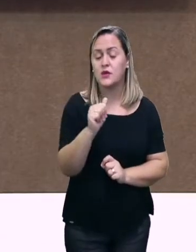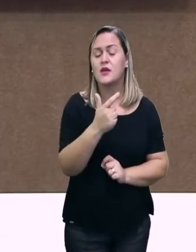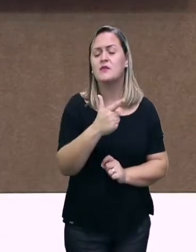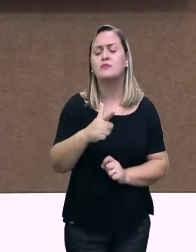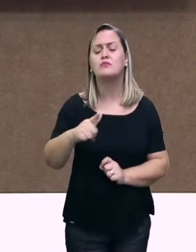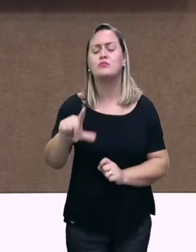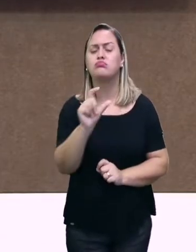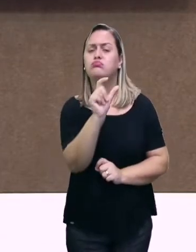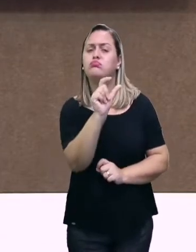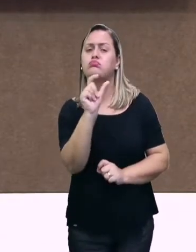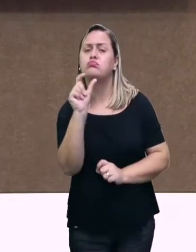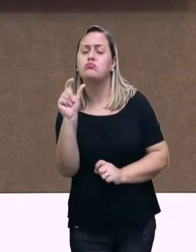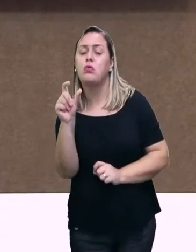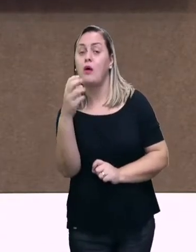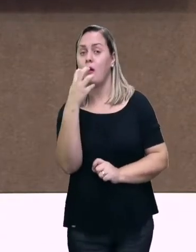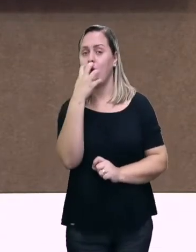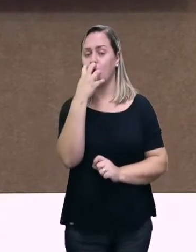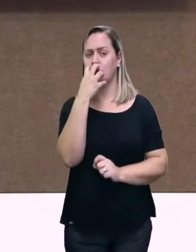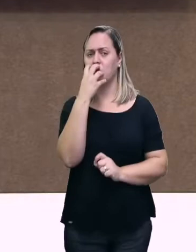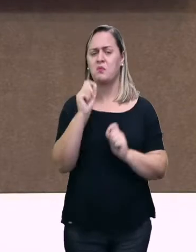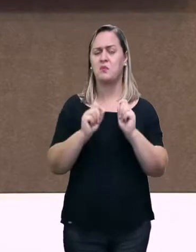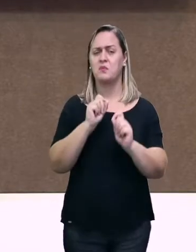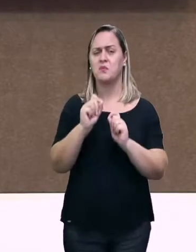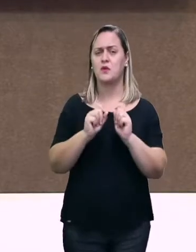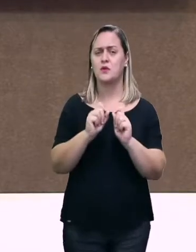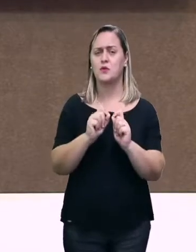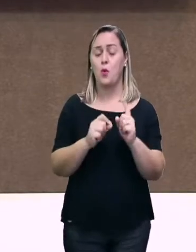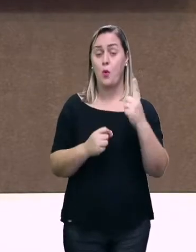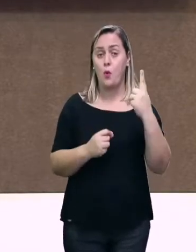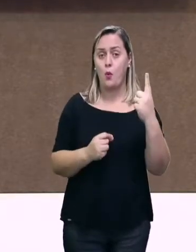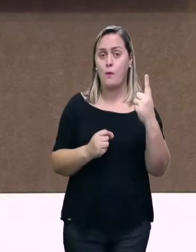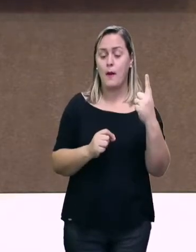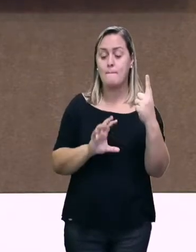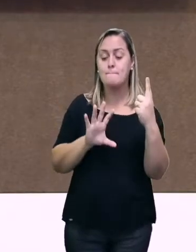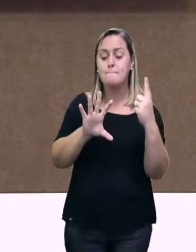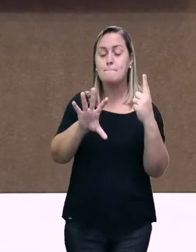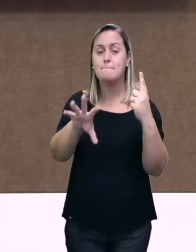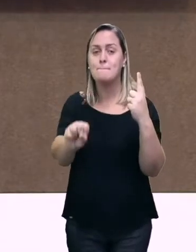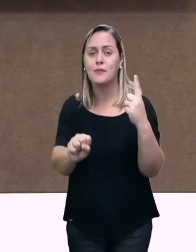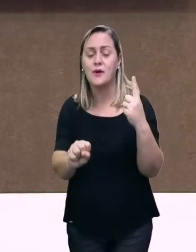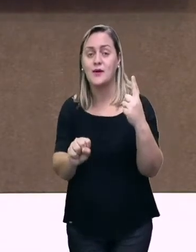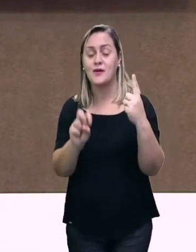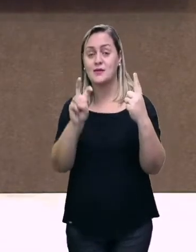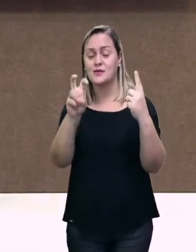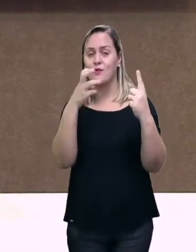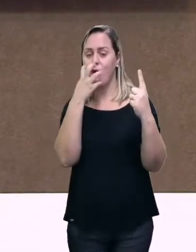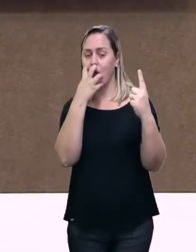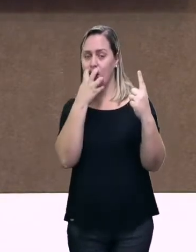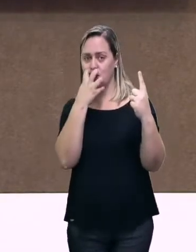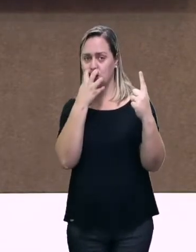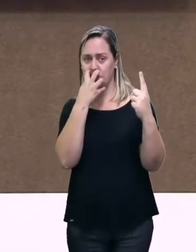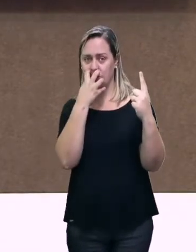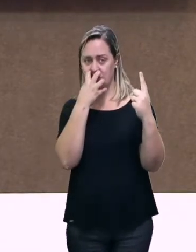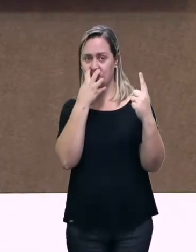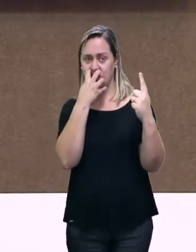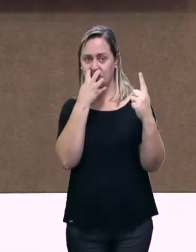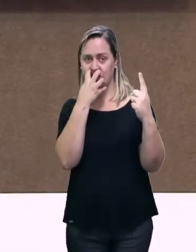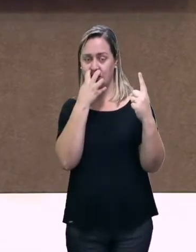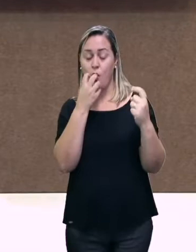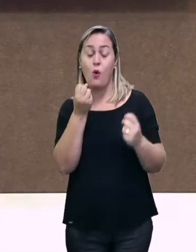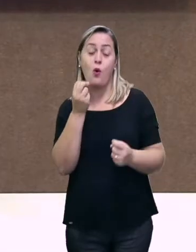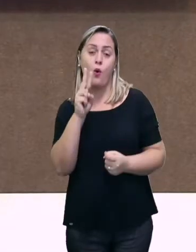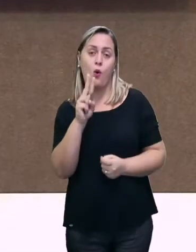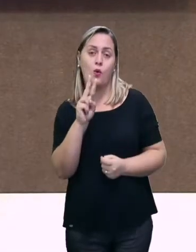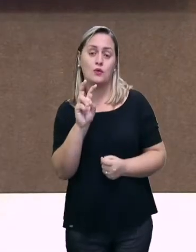acontece? Essa onça tem que capturar 5 cachorros ou os cachorros têm que